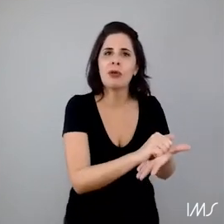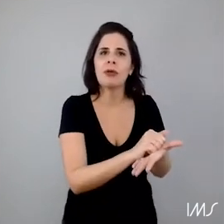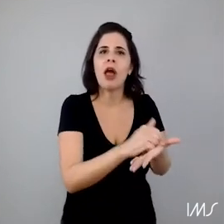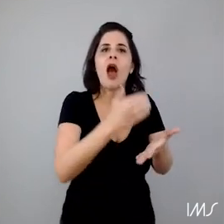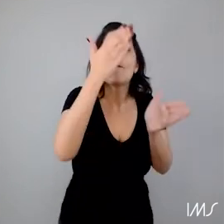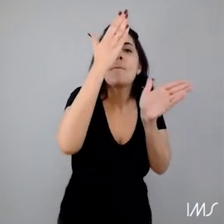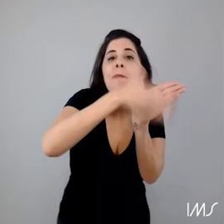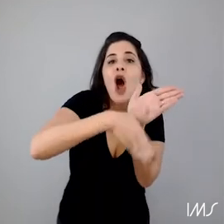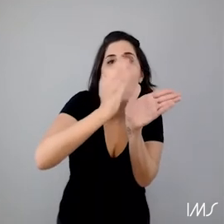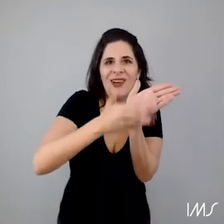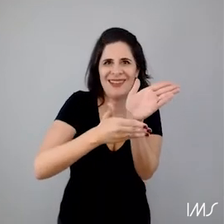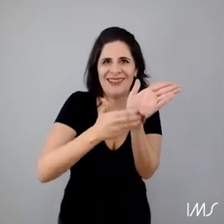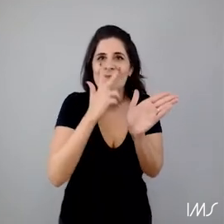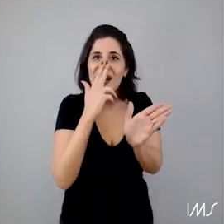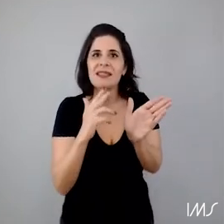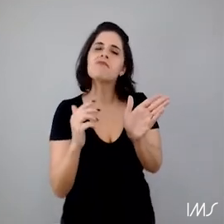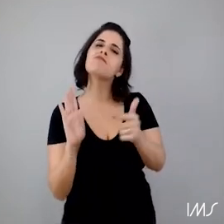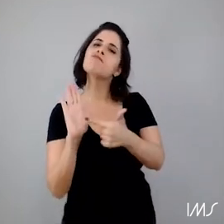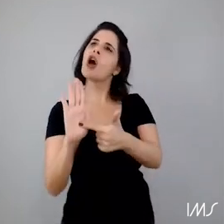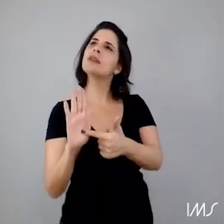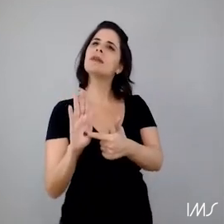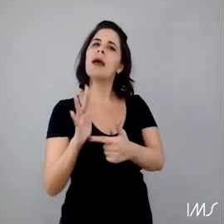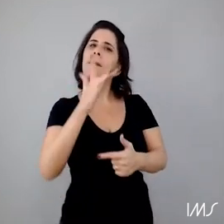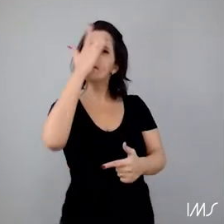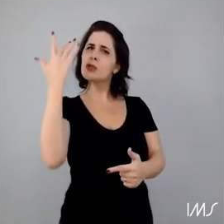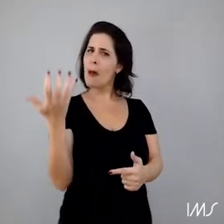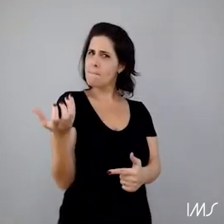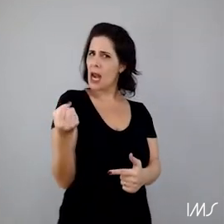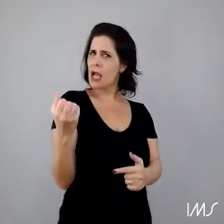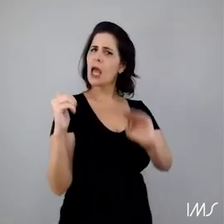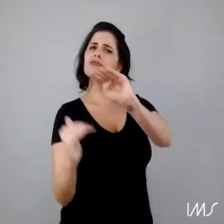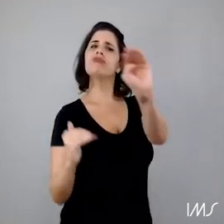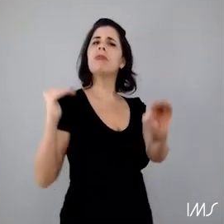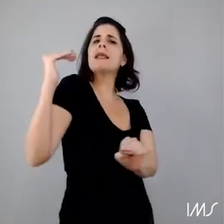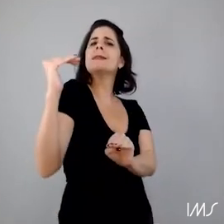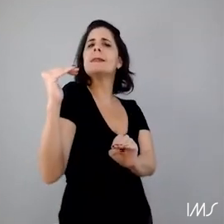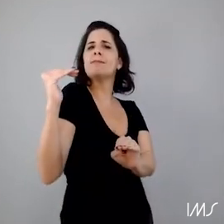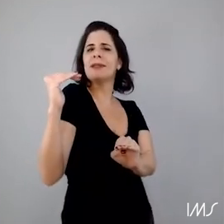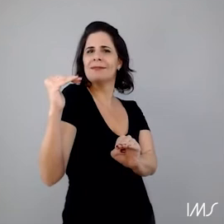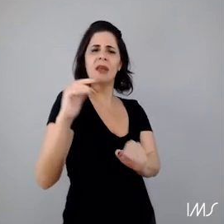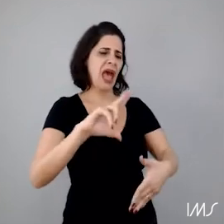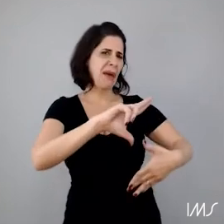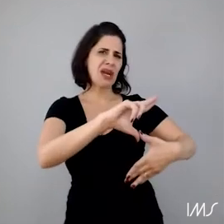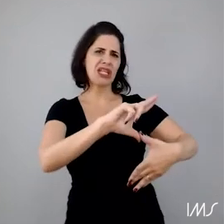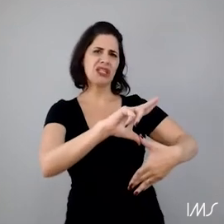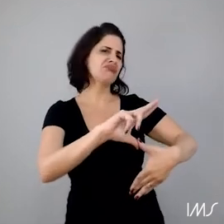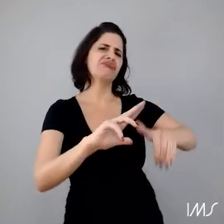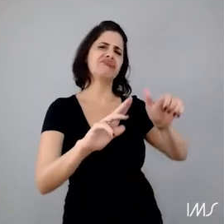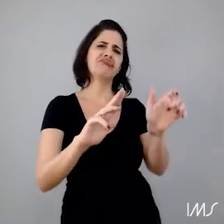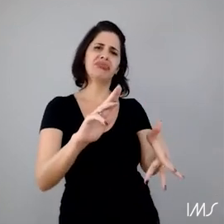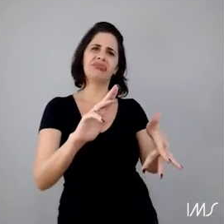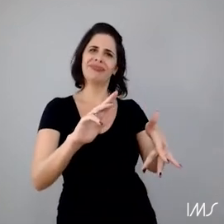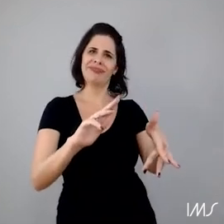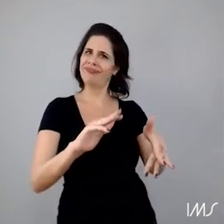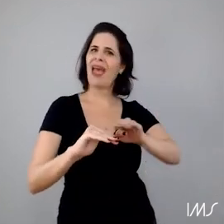da cena latino-americana. O que ocorria naquele momento já não era tanto nesse